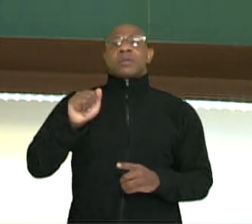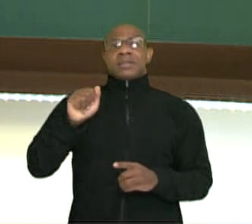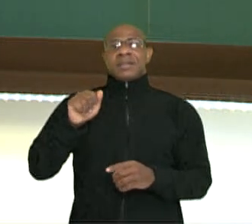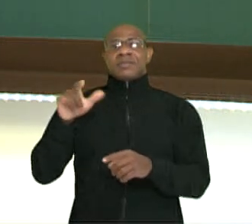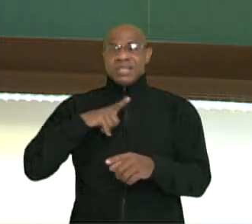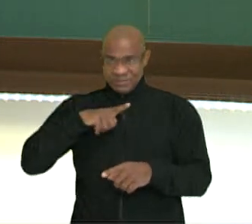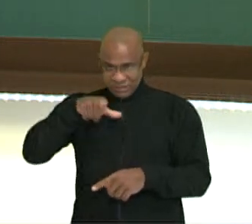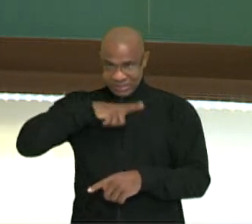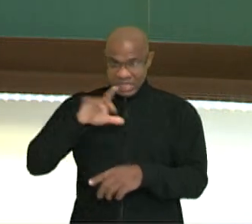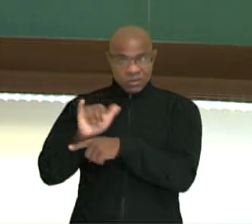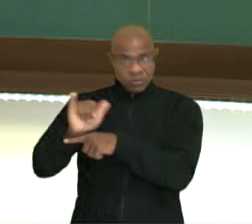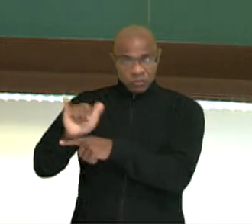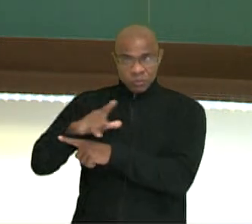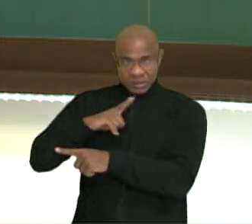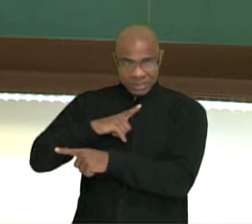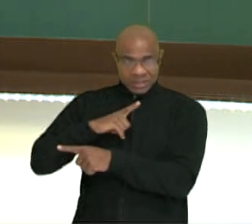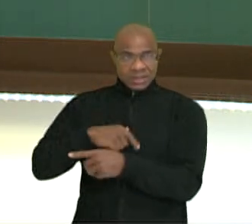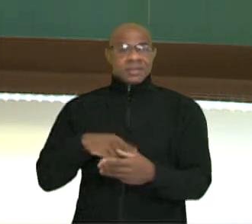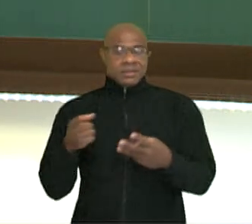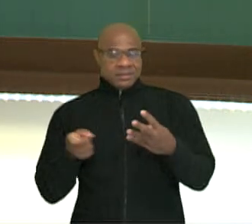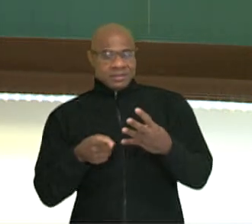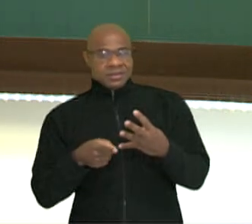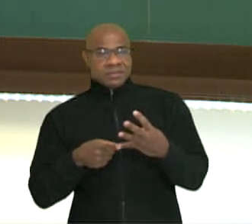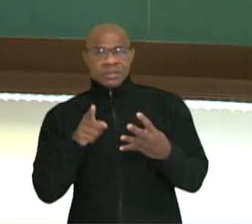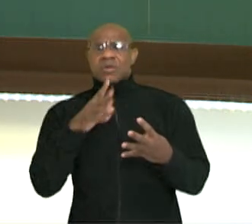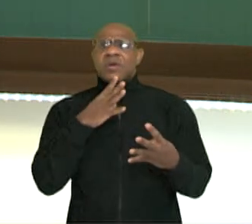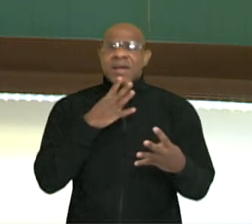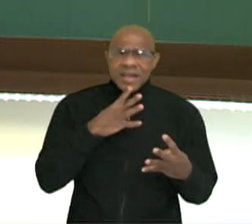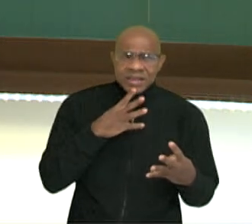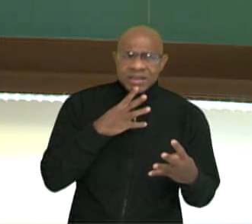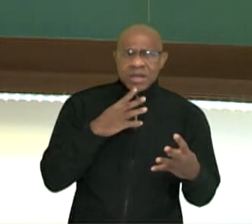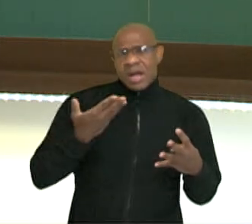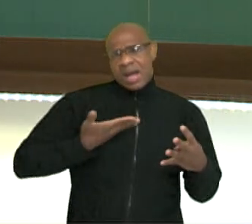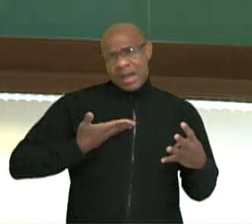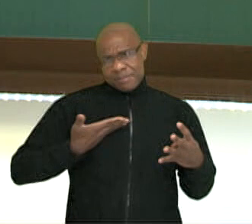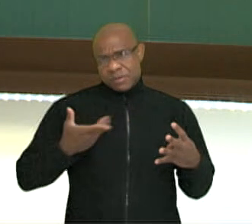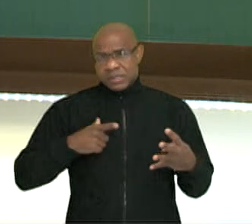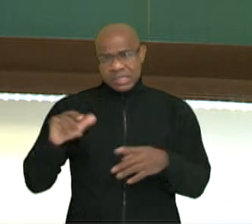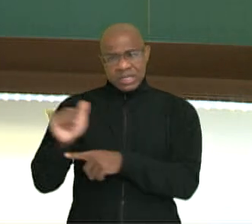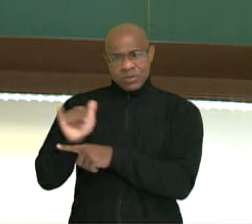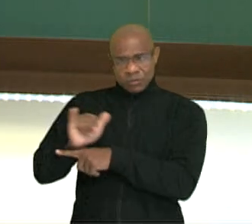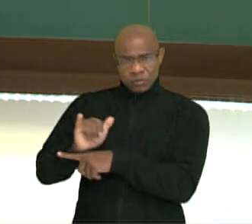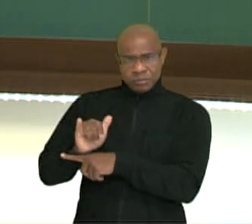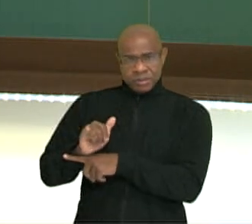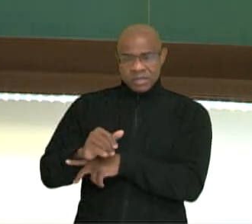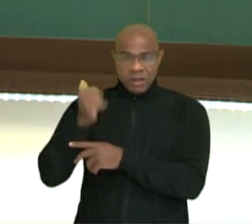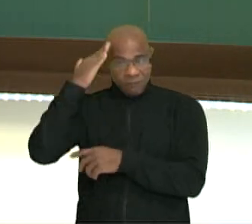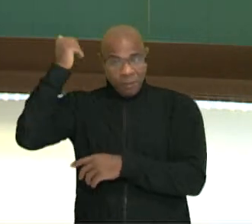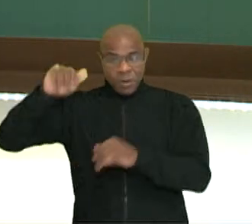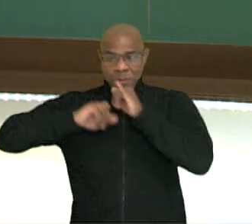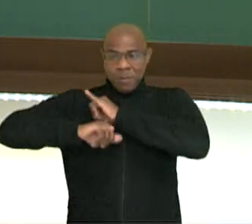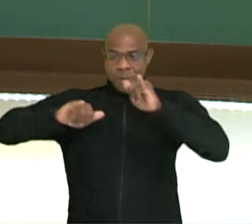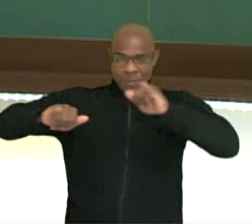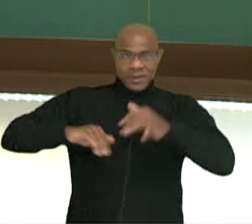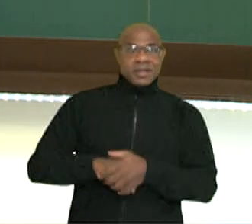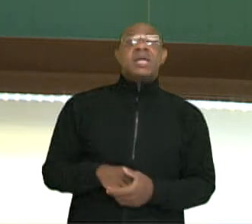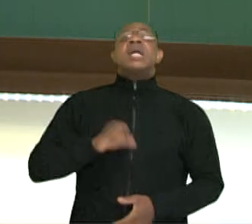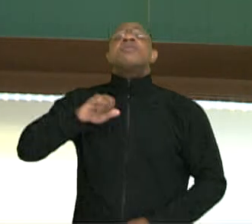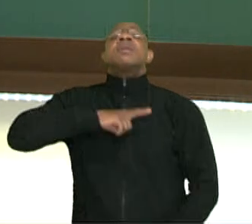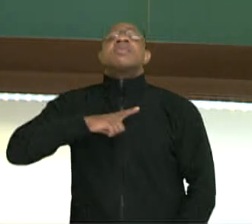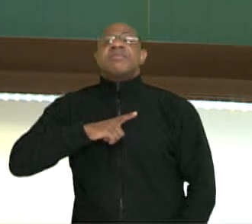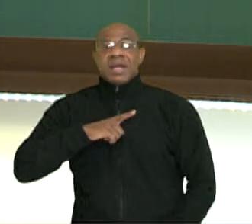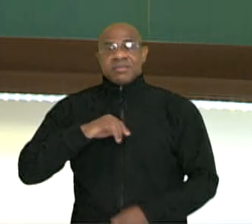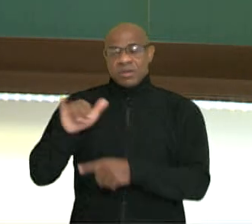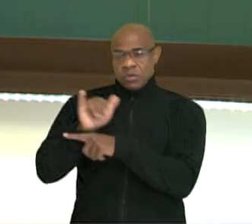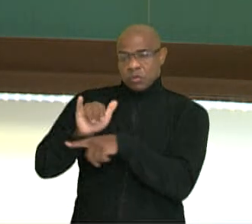O que você faz lá no teu canal? Conhece alguém? Algum amigo seu tem um canal? E se você tivesse um canal no